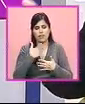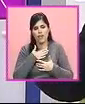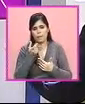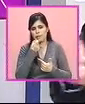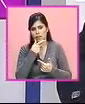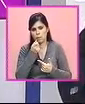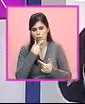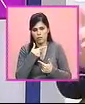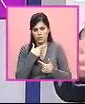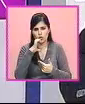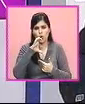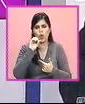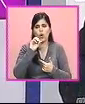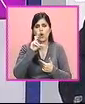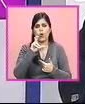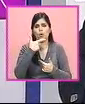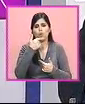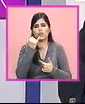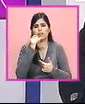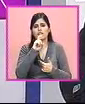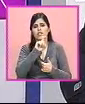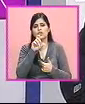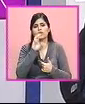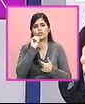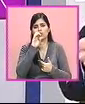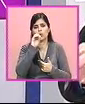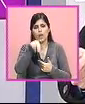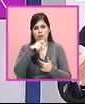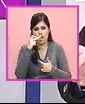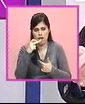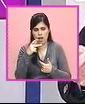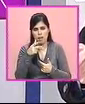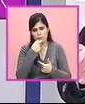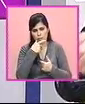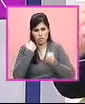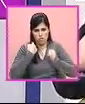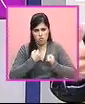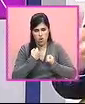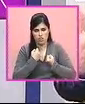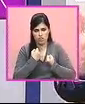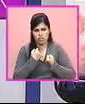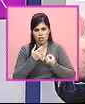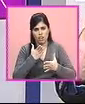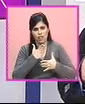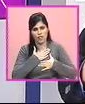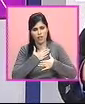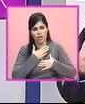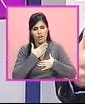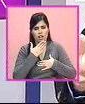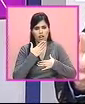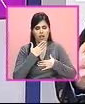a cortisona, é um termo que as pessoas conhecem melhor. Pois é. E esses medicamentos, além de aliviar desde